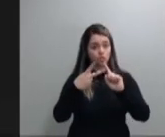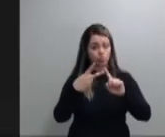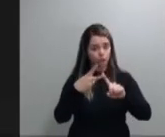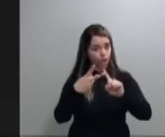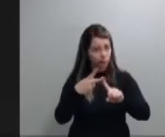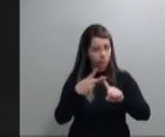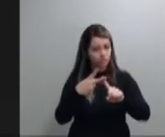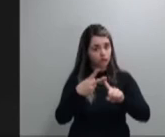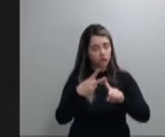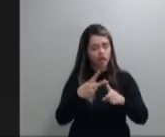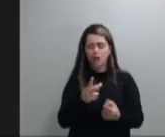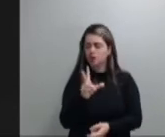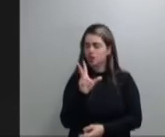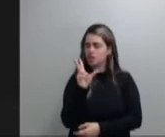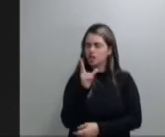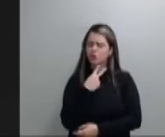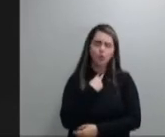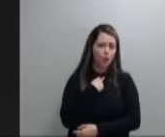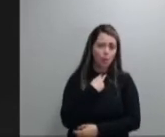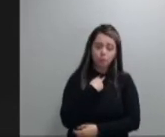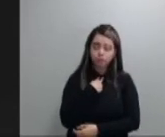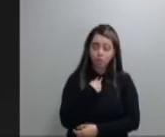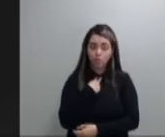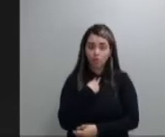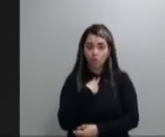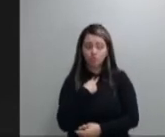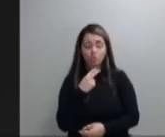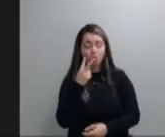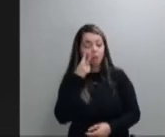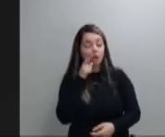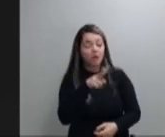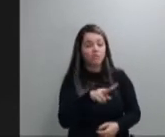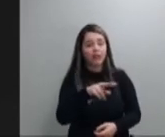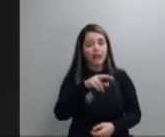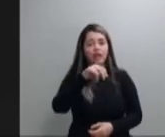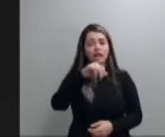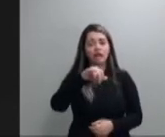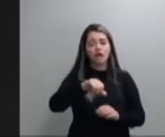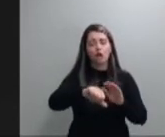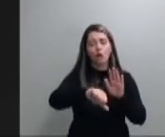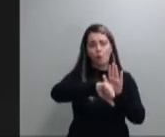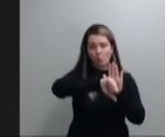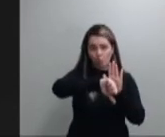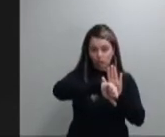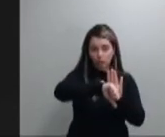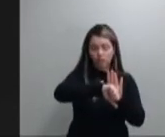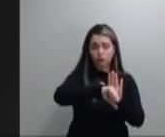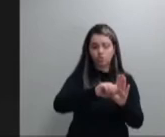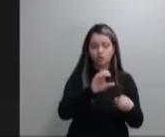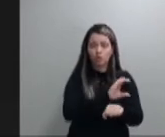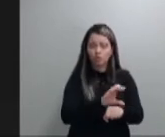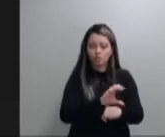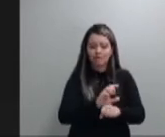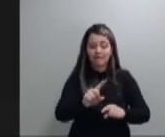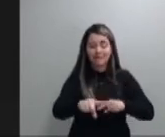poderia reconhecer a ilegalidade ocorrida em um concurso público após a divulgação do resultado final da correspondente